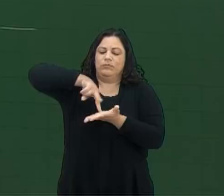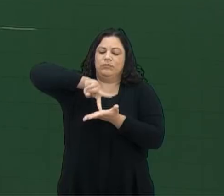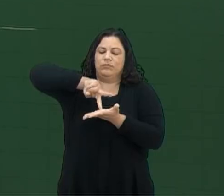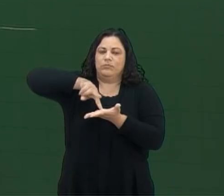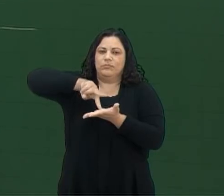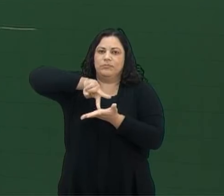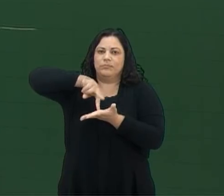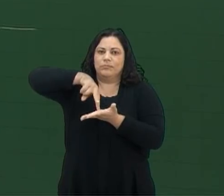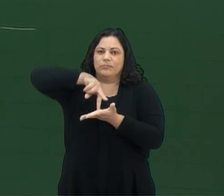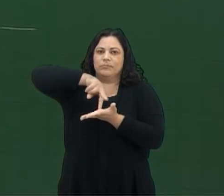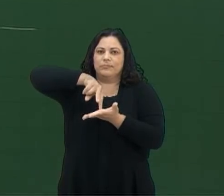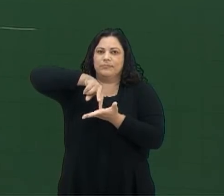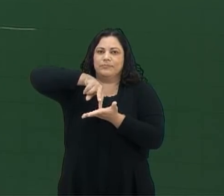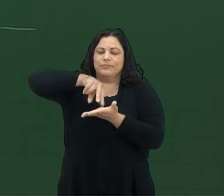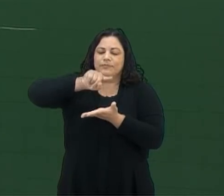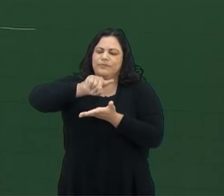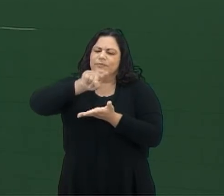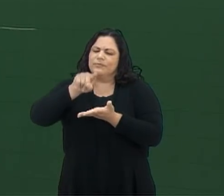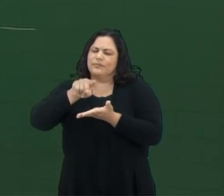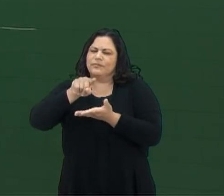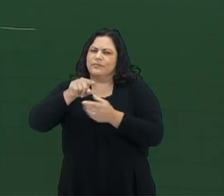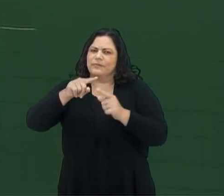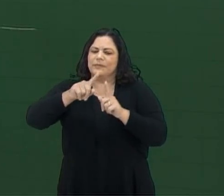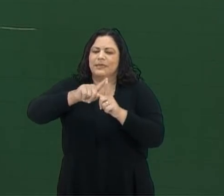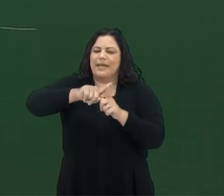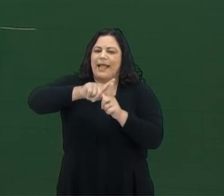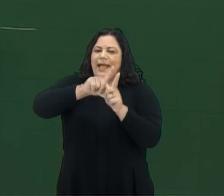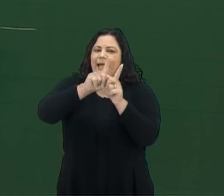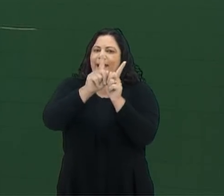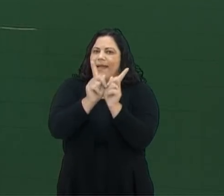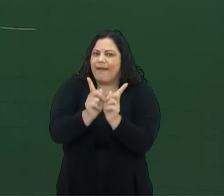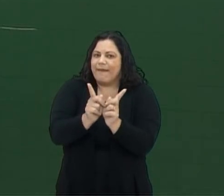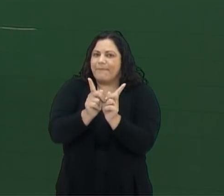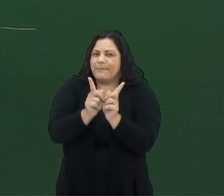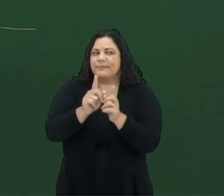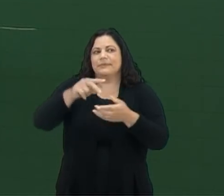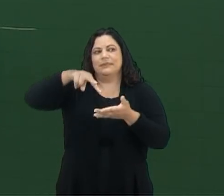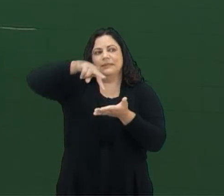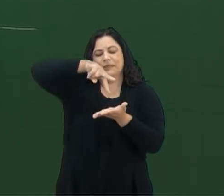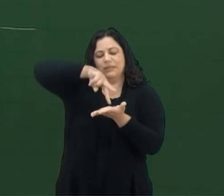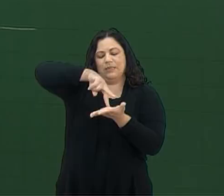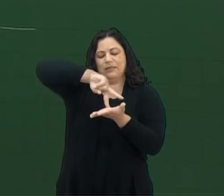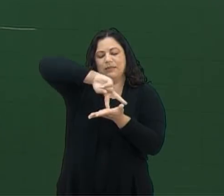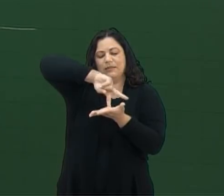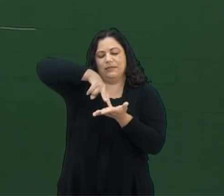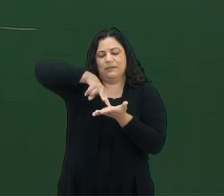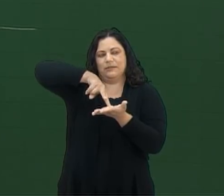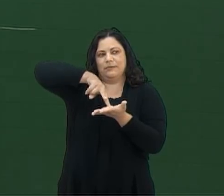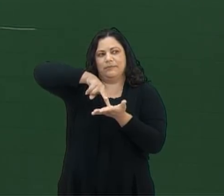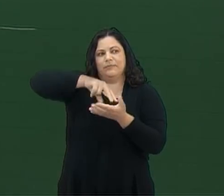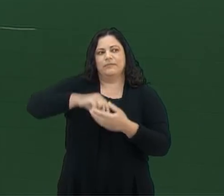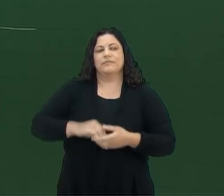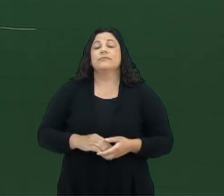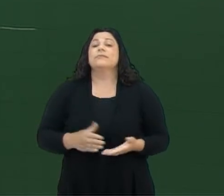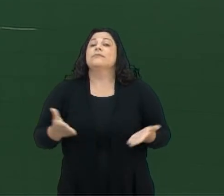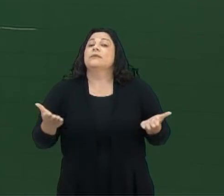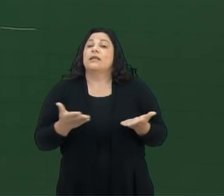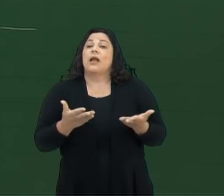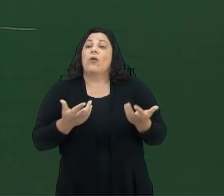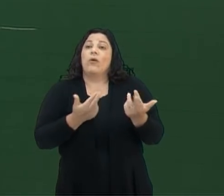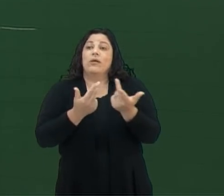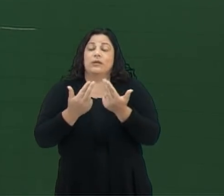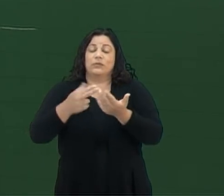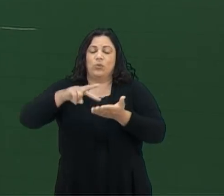e marquei aqui do lado do ponto A, abri mais o compasso, coloquei a agulha aqui e marquei um arco lá em cima. Agora, com a mesma